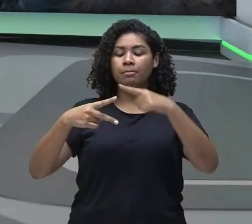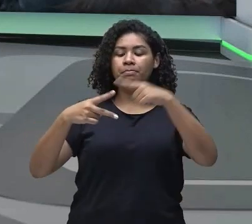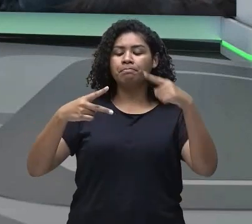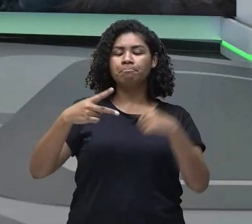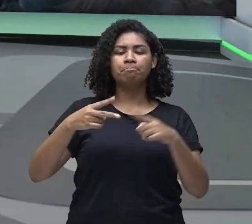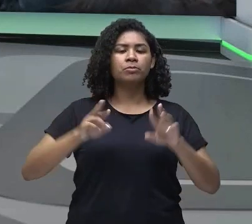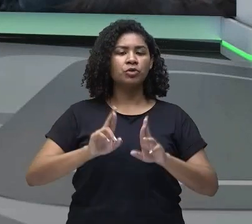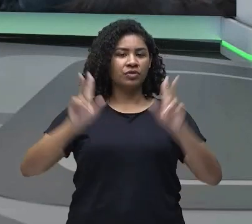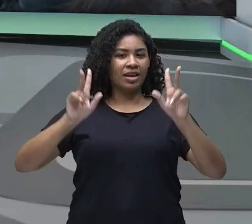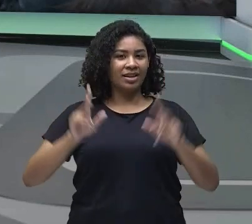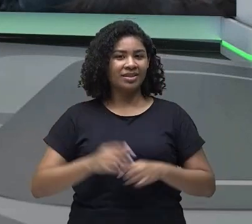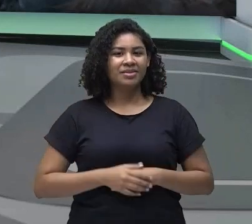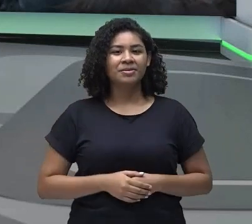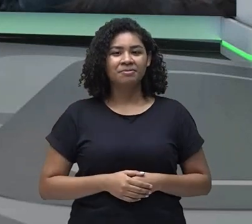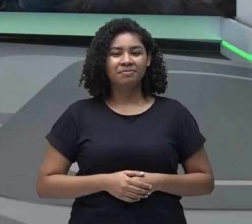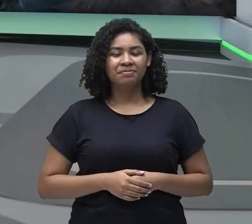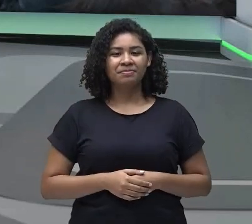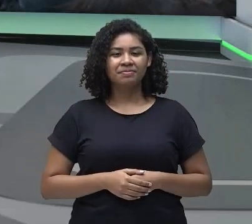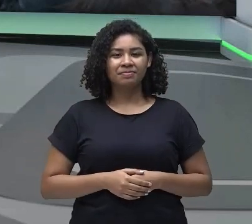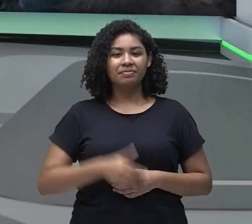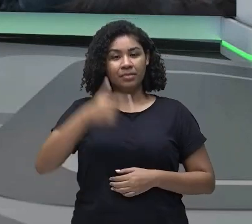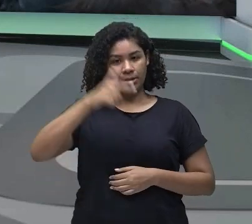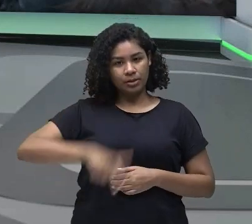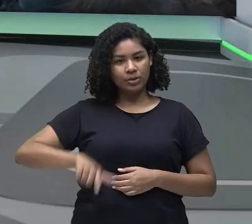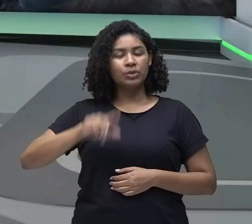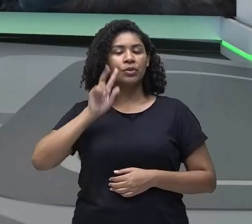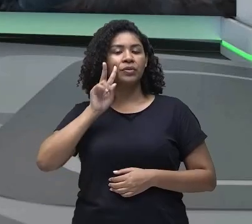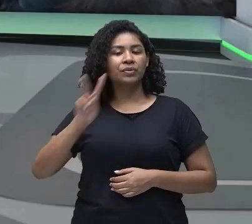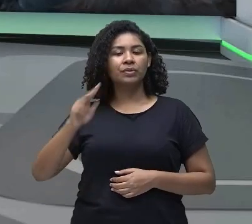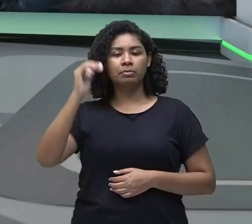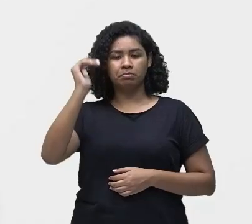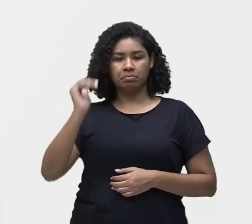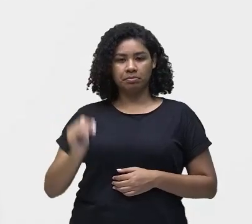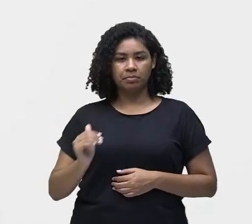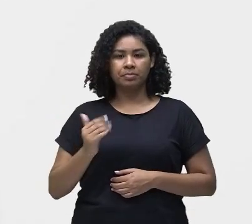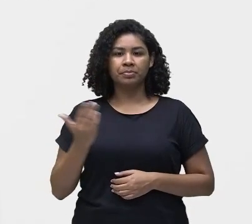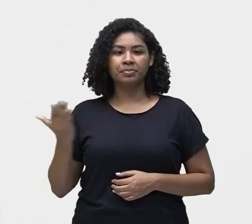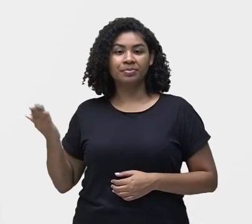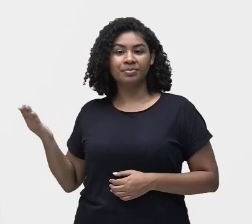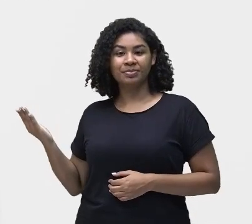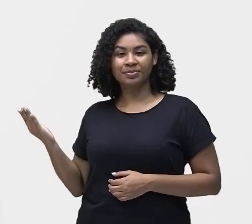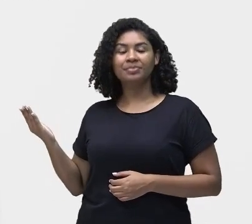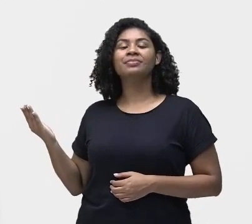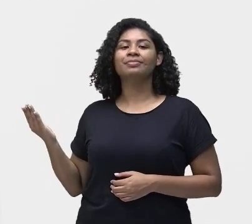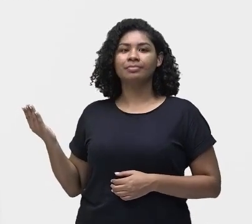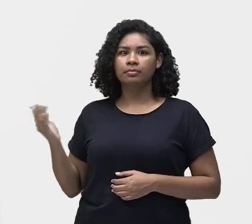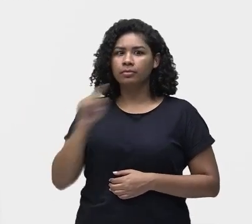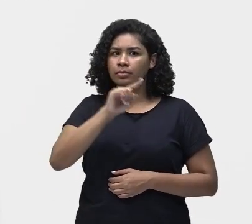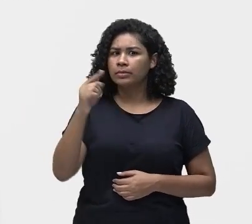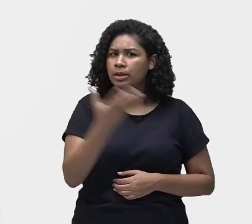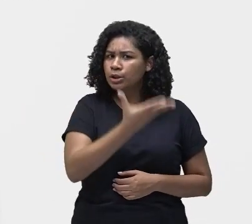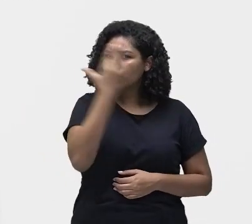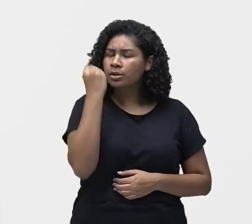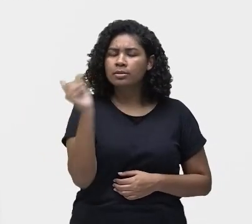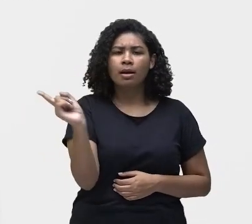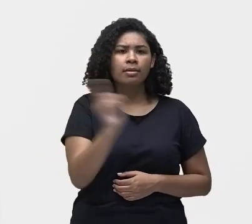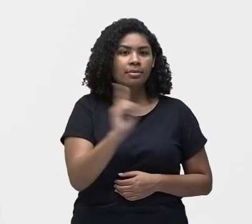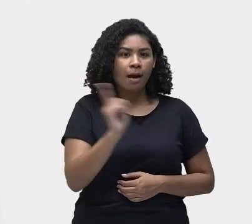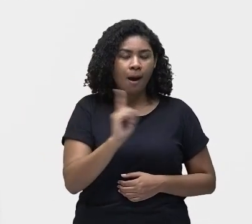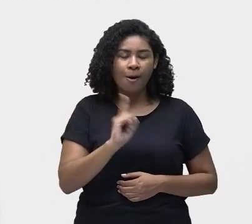autótrofos e heterótrofos e vamos novamente rever os nossos exemplos. Olha aí, para vocês nunca mais esquecerem,